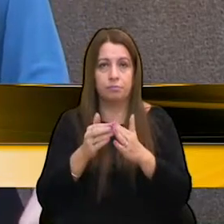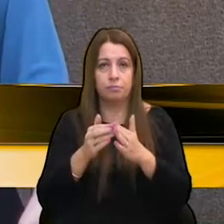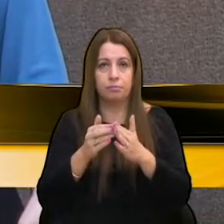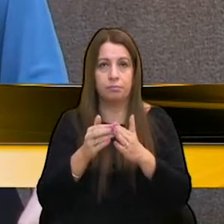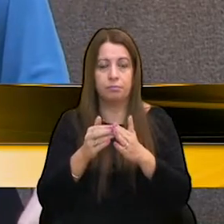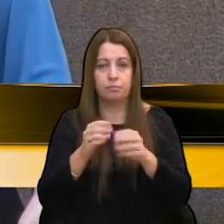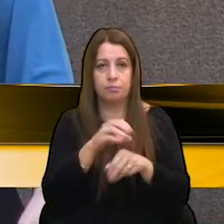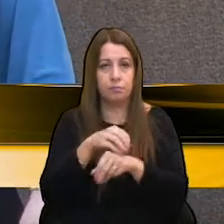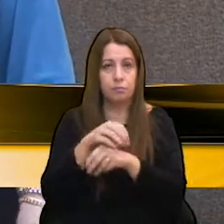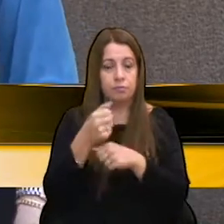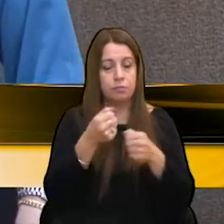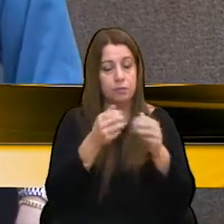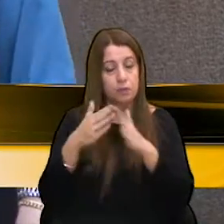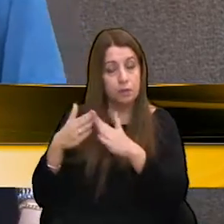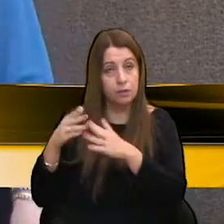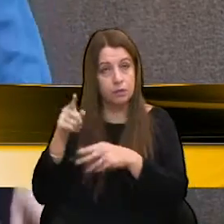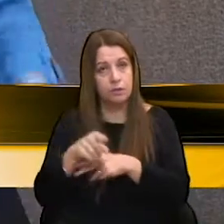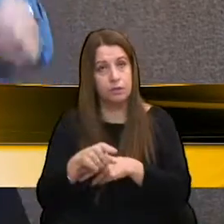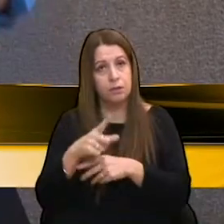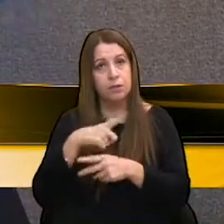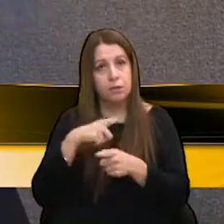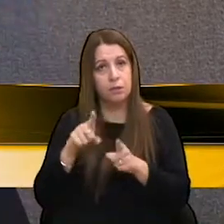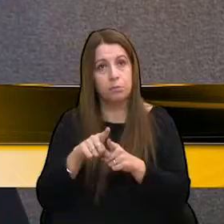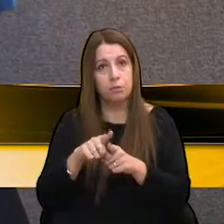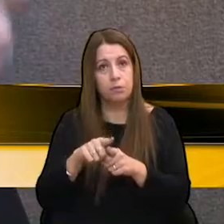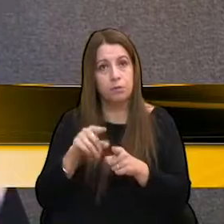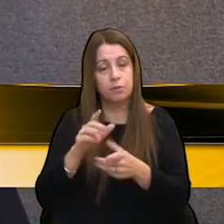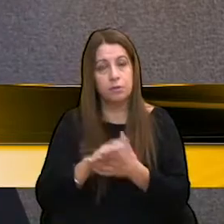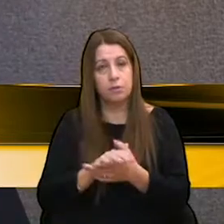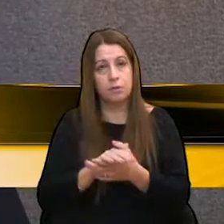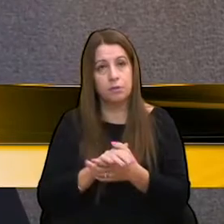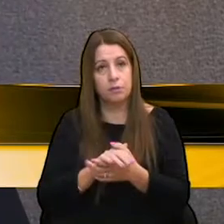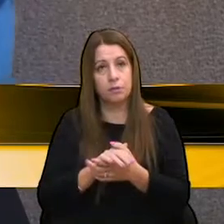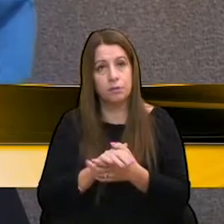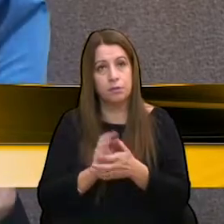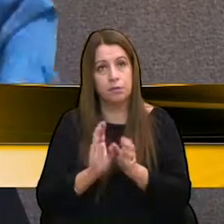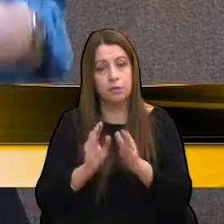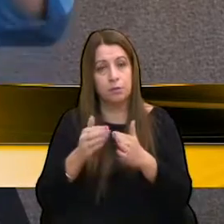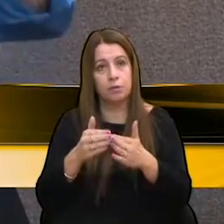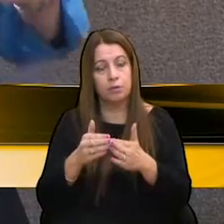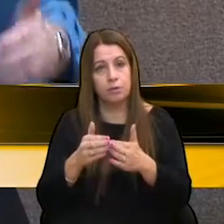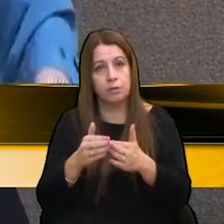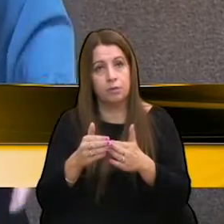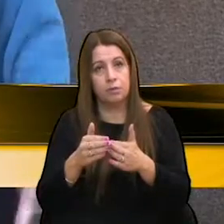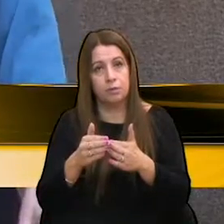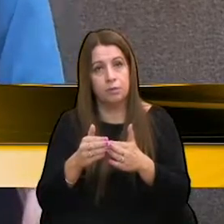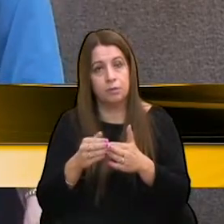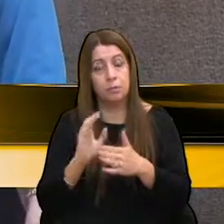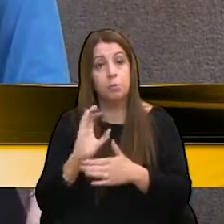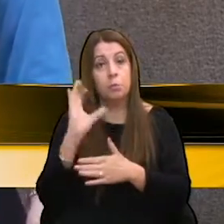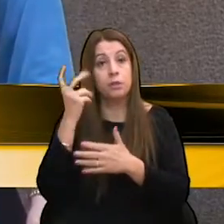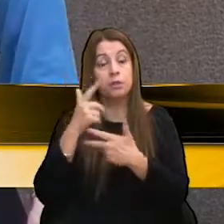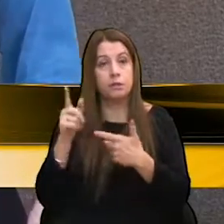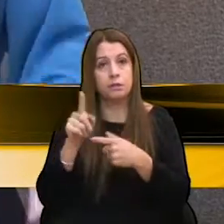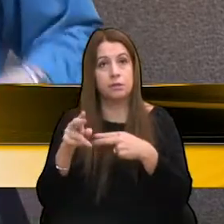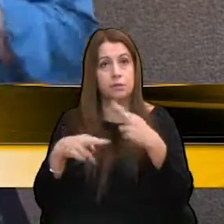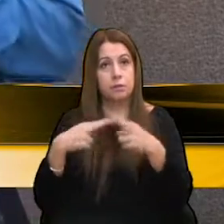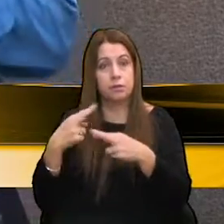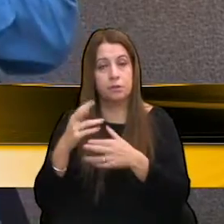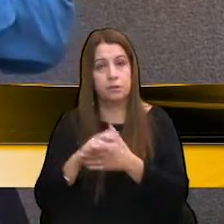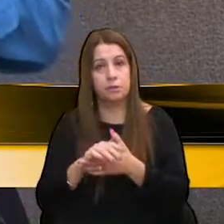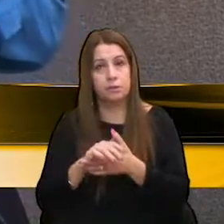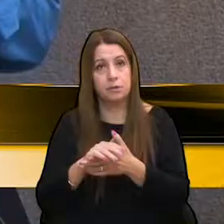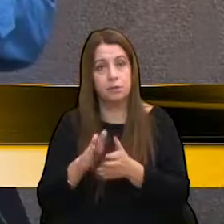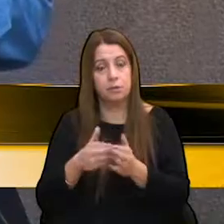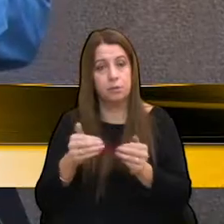Urbano, Transporte e Habitação, e nós tomamos lá a nível da comissão uma decisão com relação